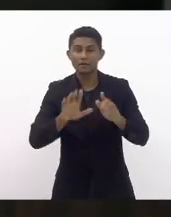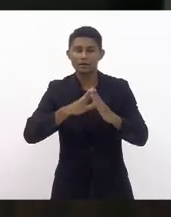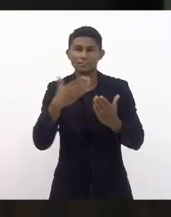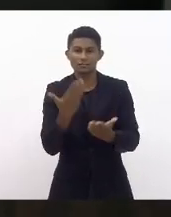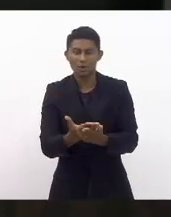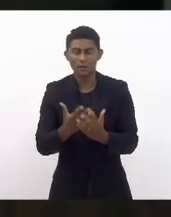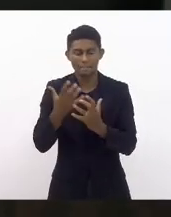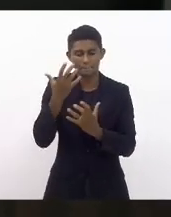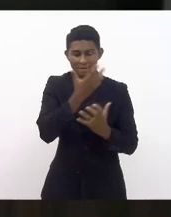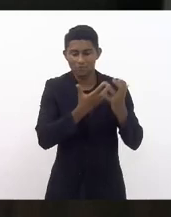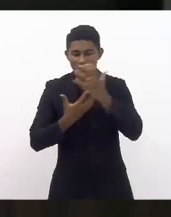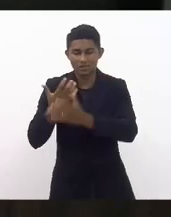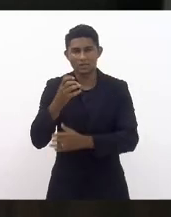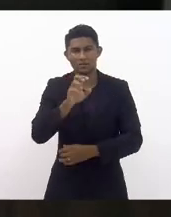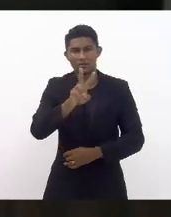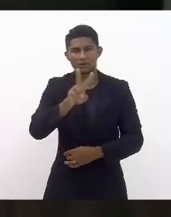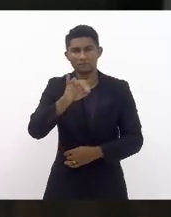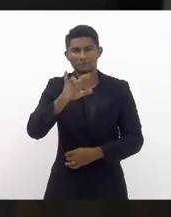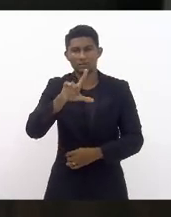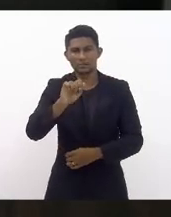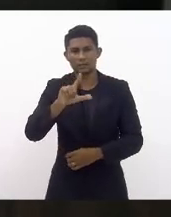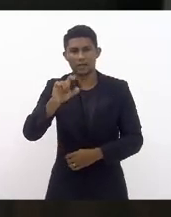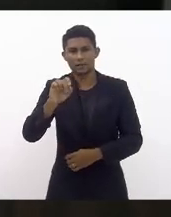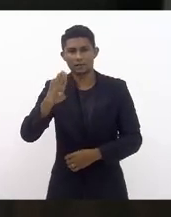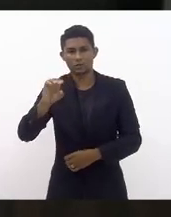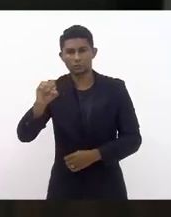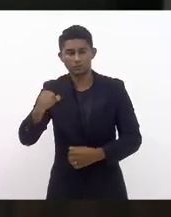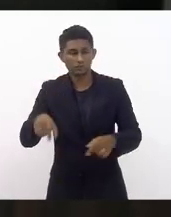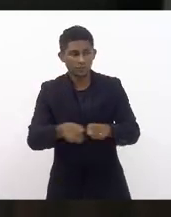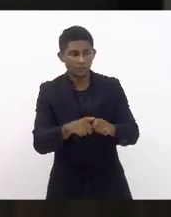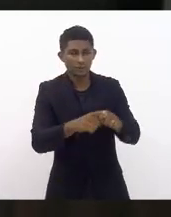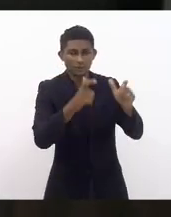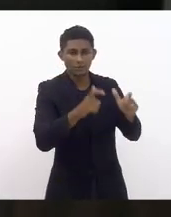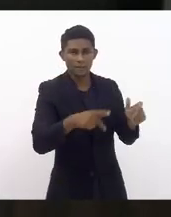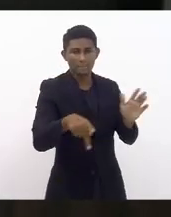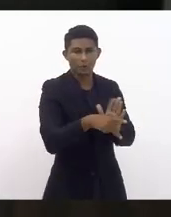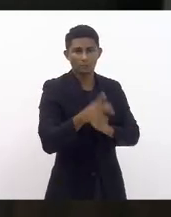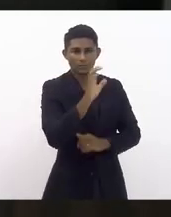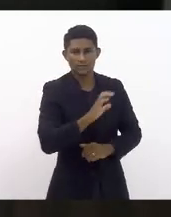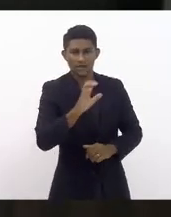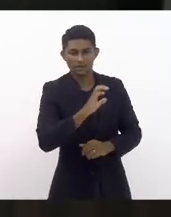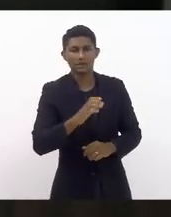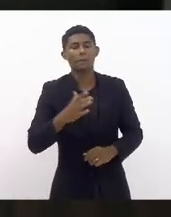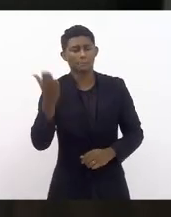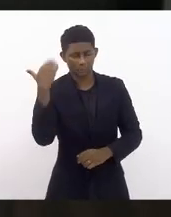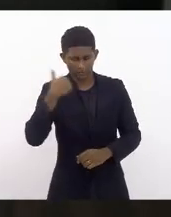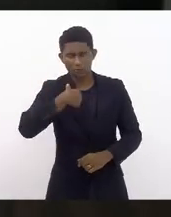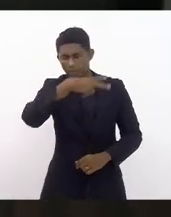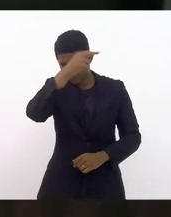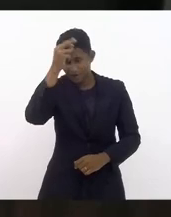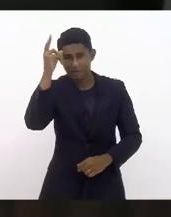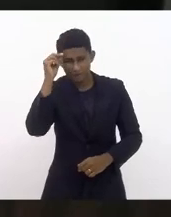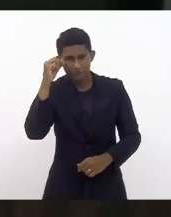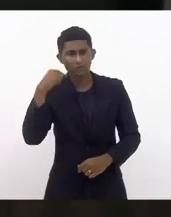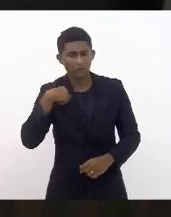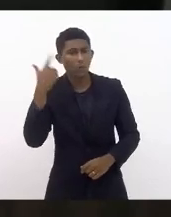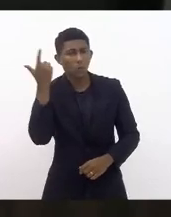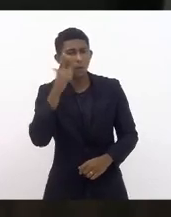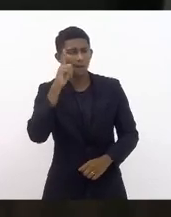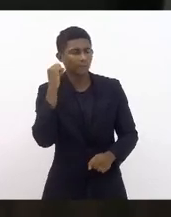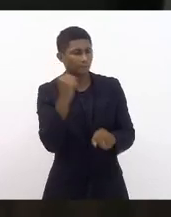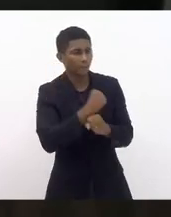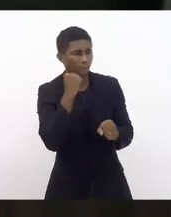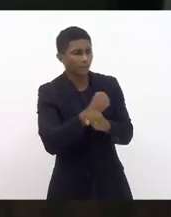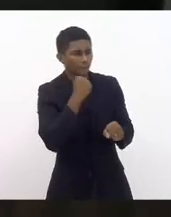um espaço da ciência, tudo construído quando eu fui prefeito. E todos os cursos que a gente tem conseguido lá, com apoio